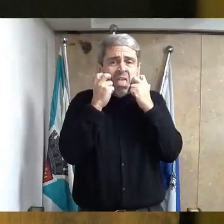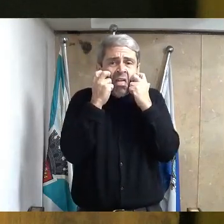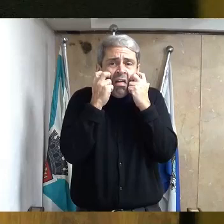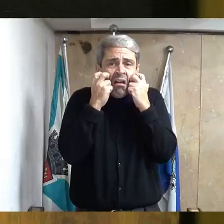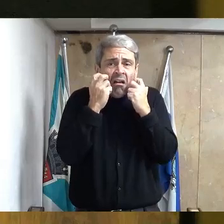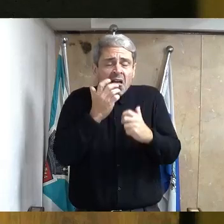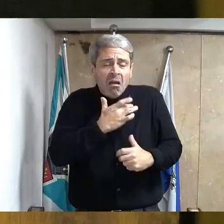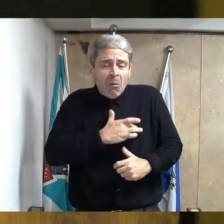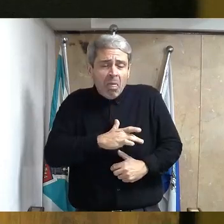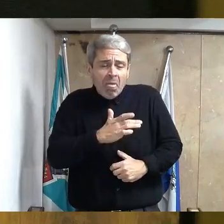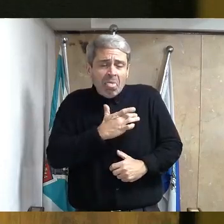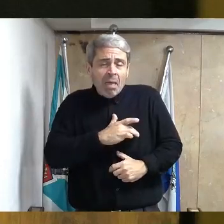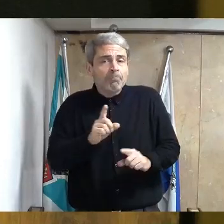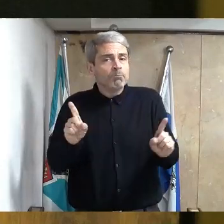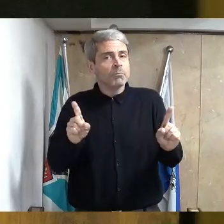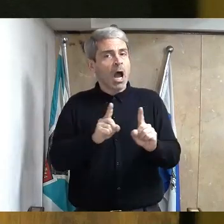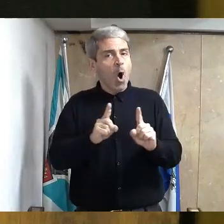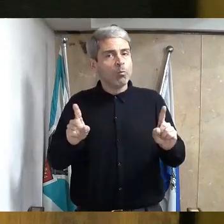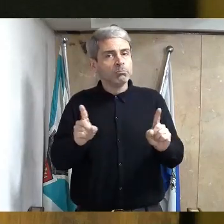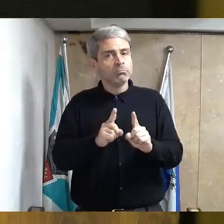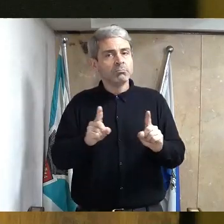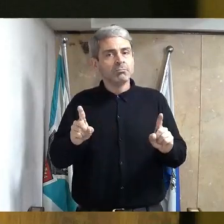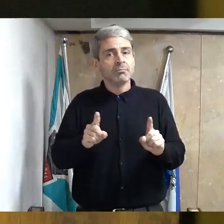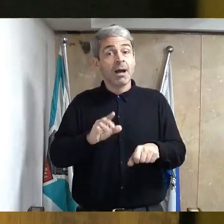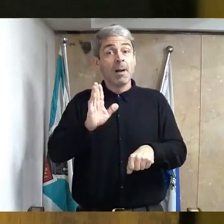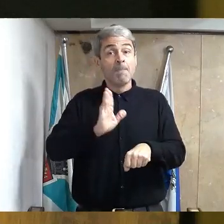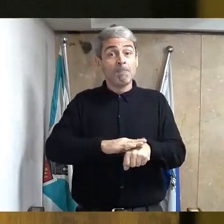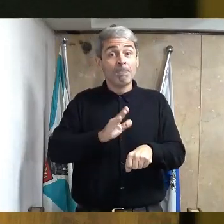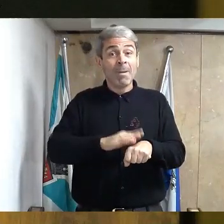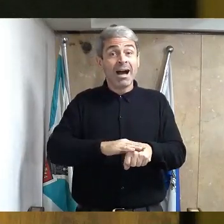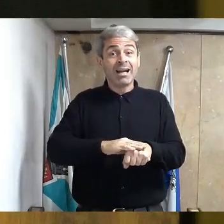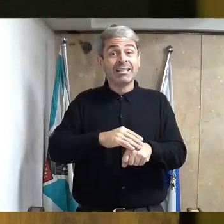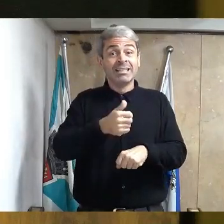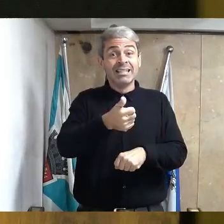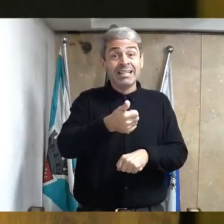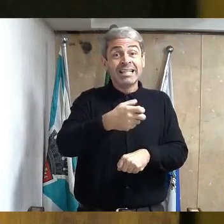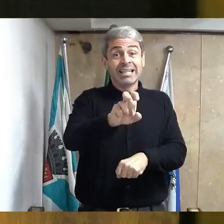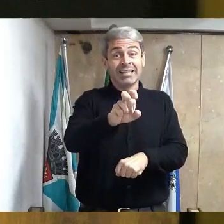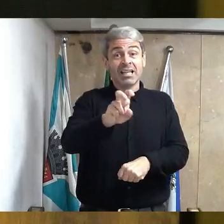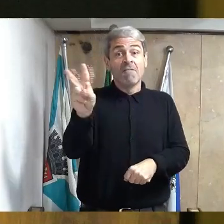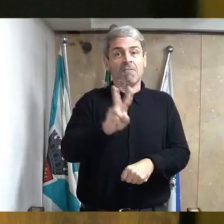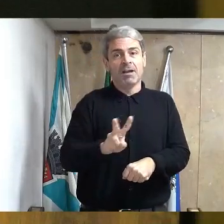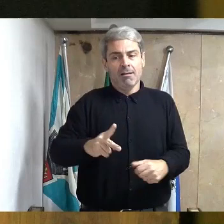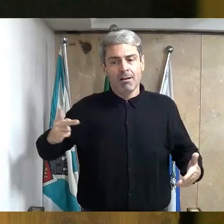vitimismo. Mas são mais de 15 vezes.